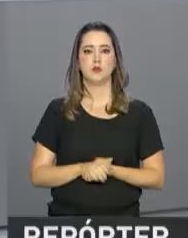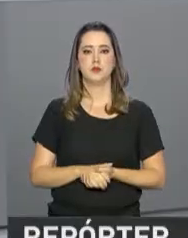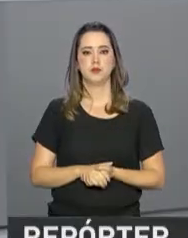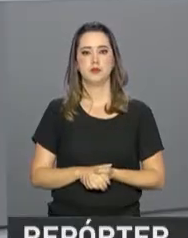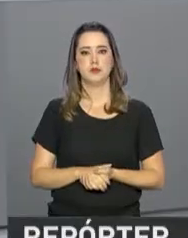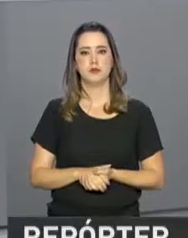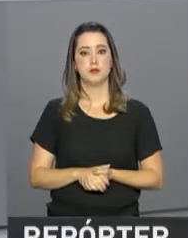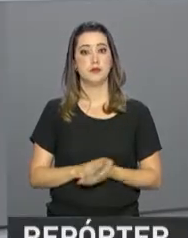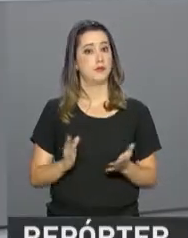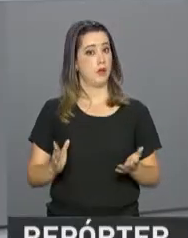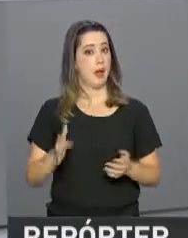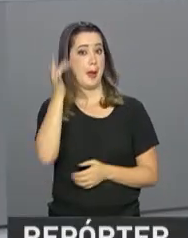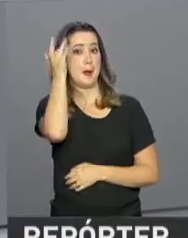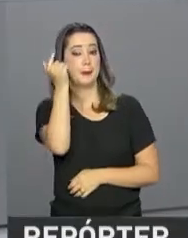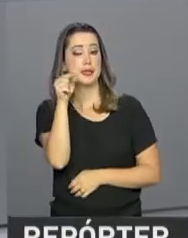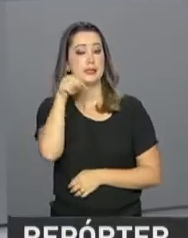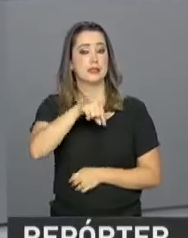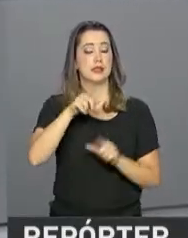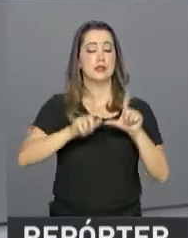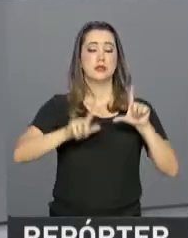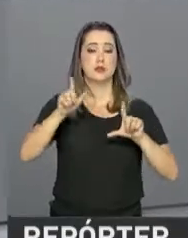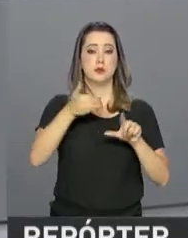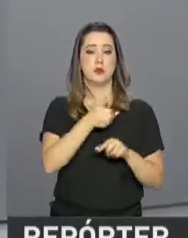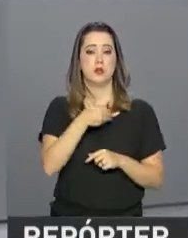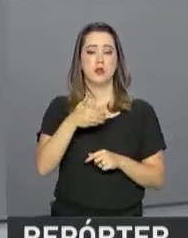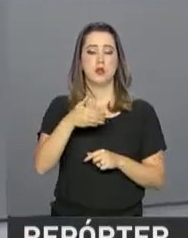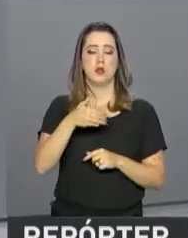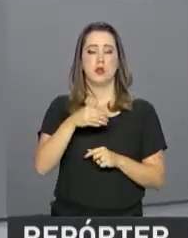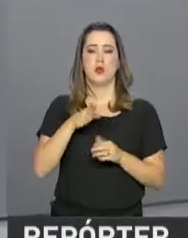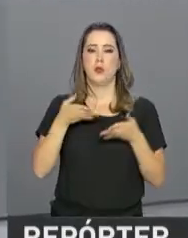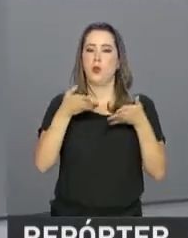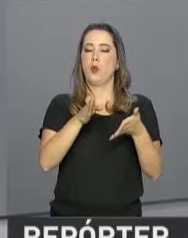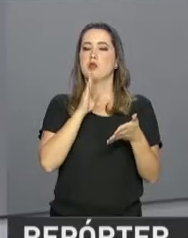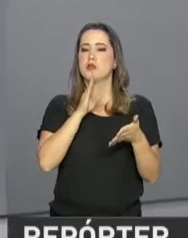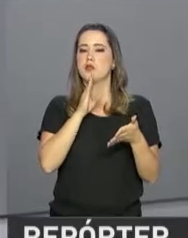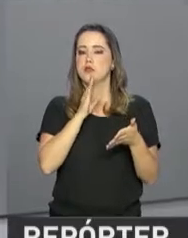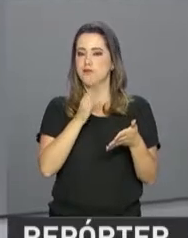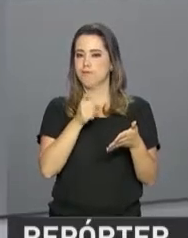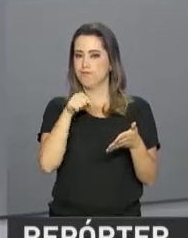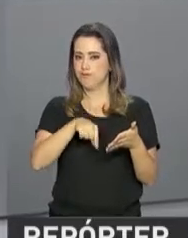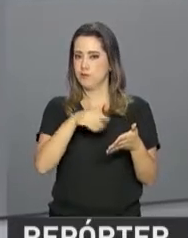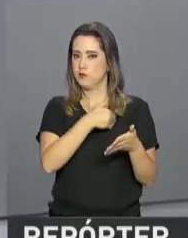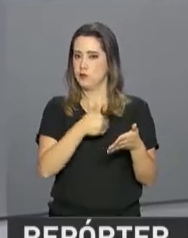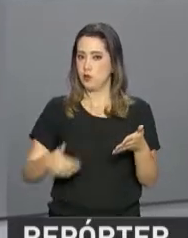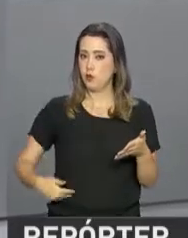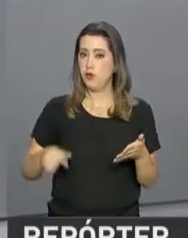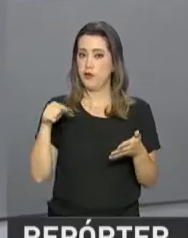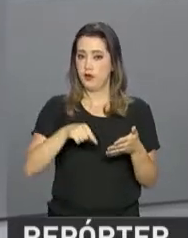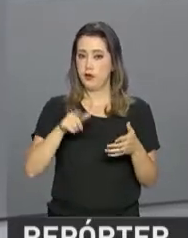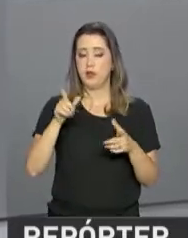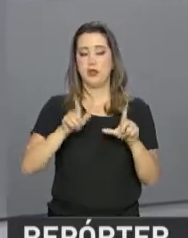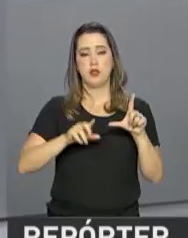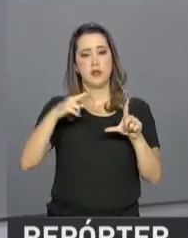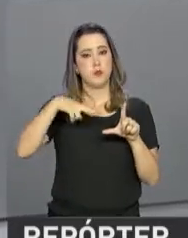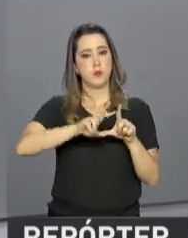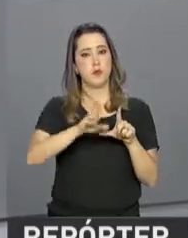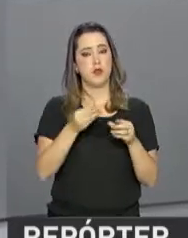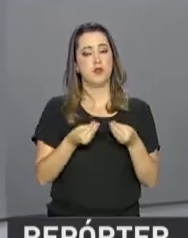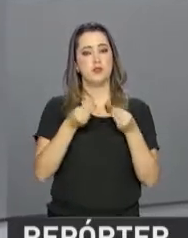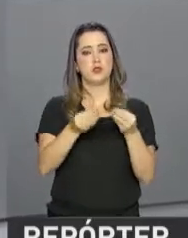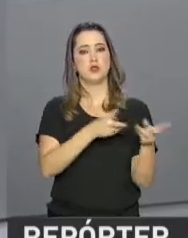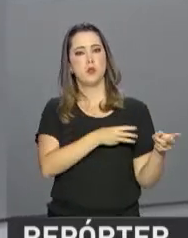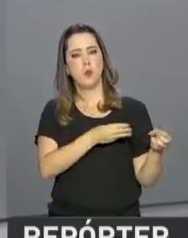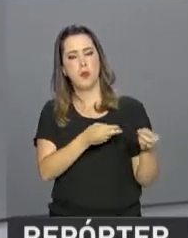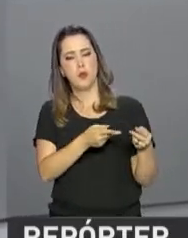e não perca amanhã o programa por dentro do governo que vai ao ar aqui na tv nbr traz como convidado o ministro